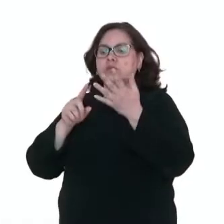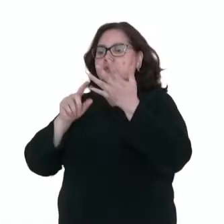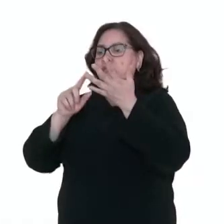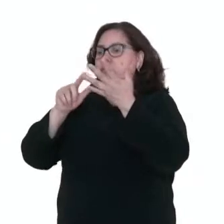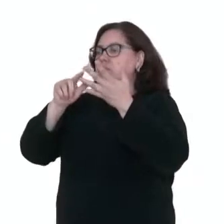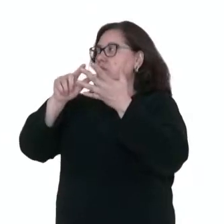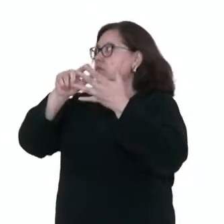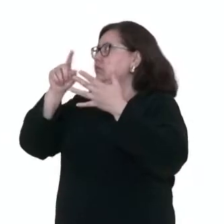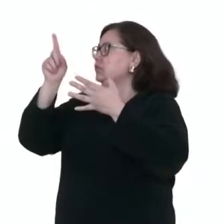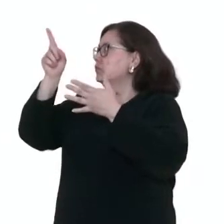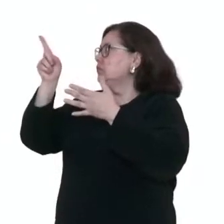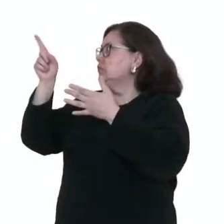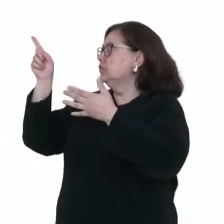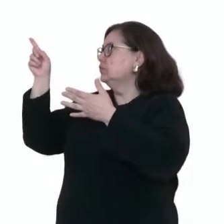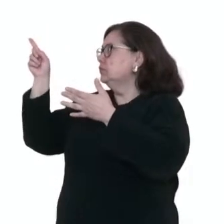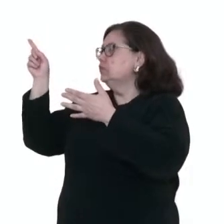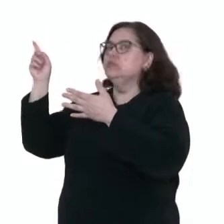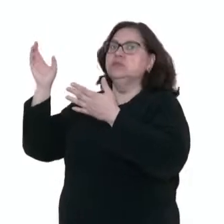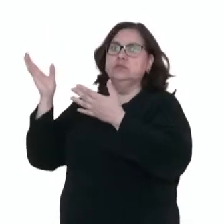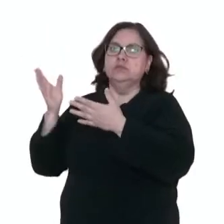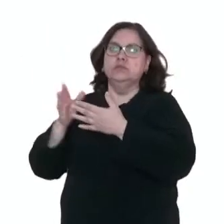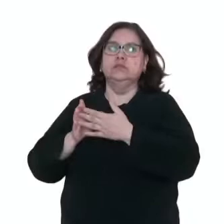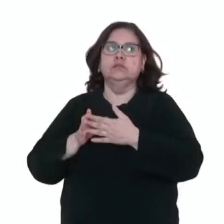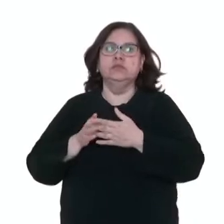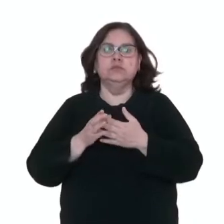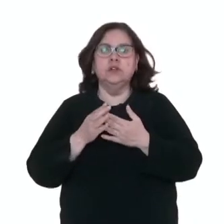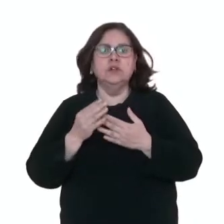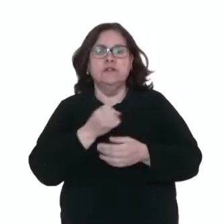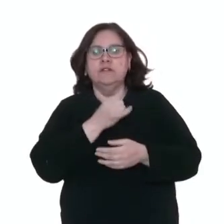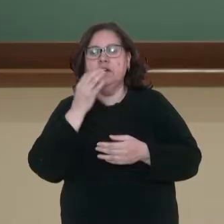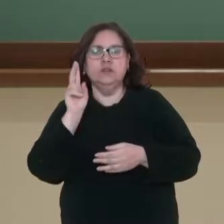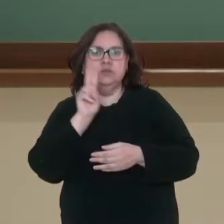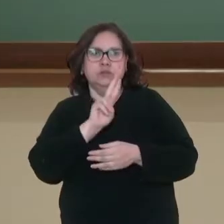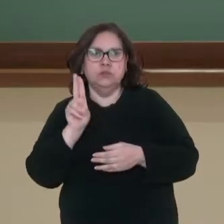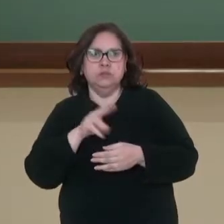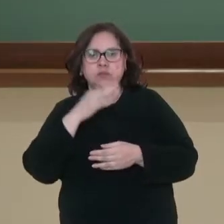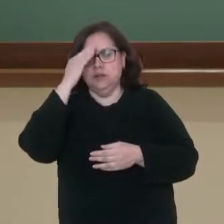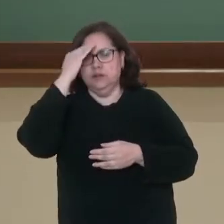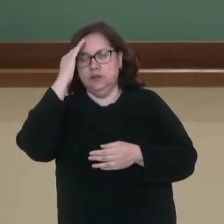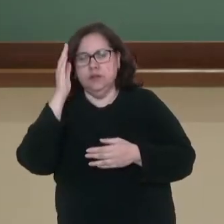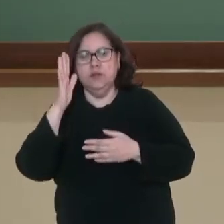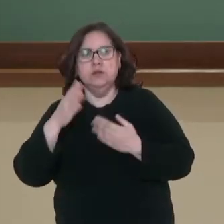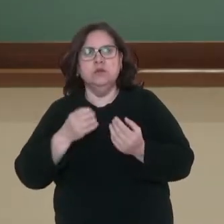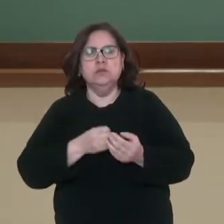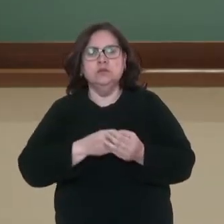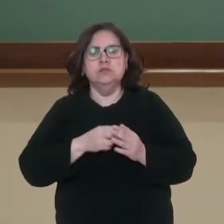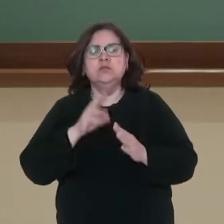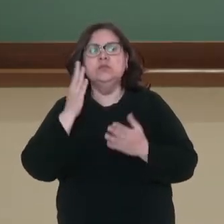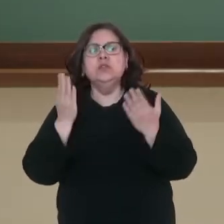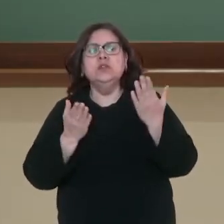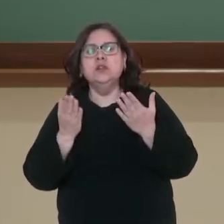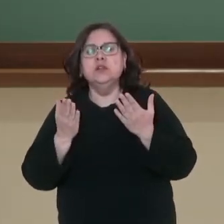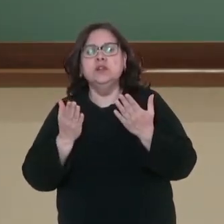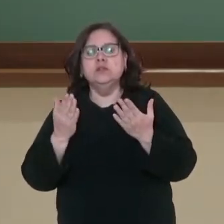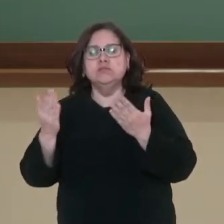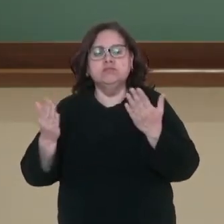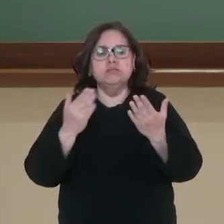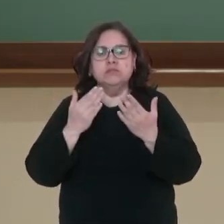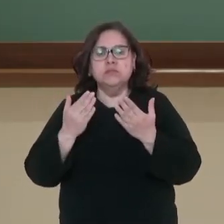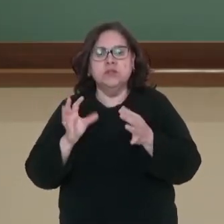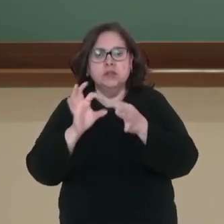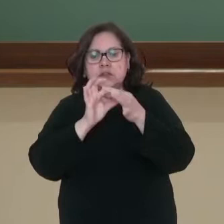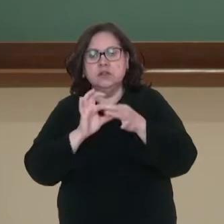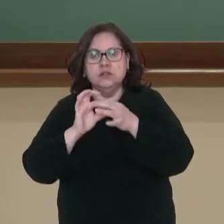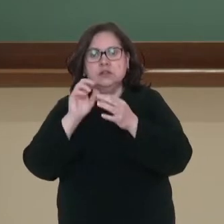fatorial, sintenia, vinculação gênica, né? E aí a gente vai entender aqui a relação deles, da